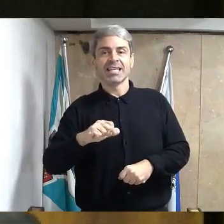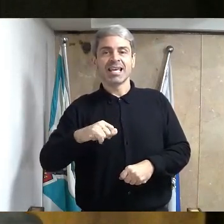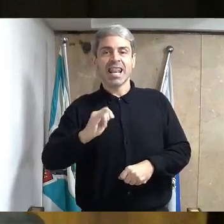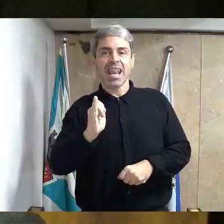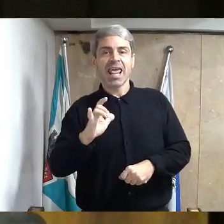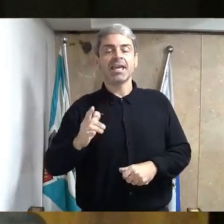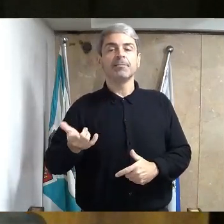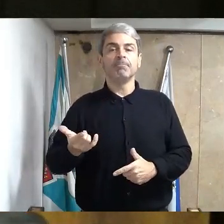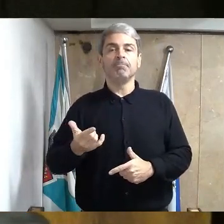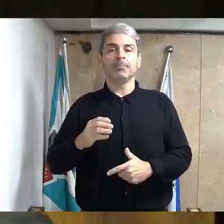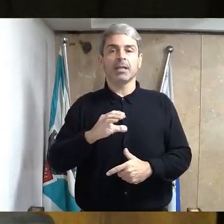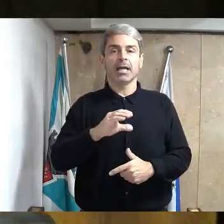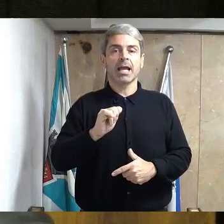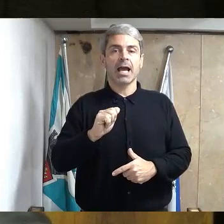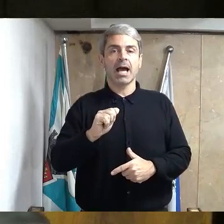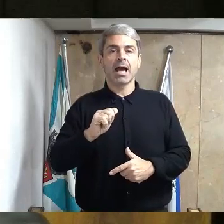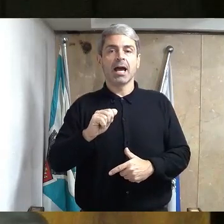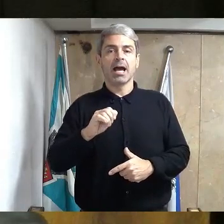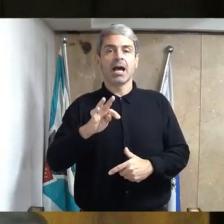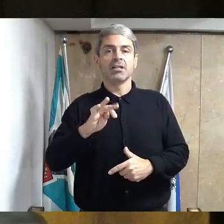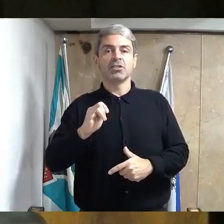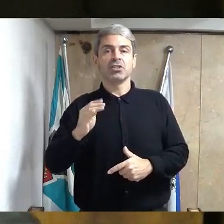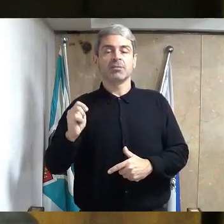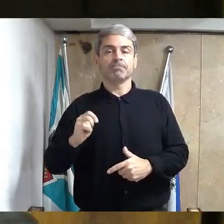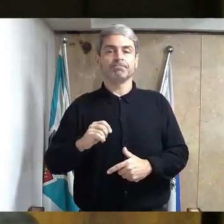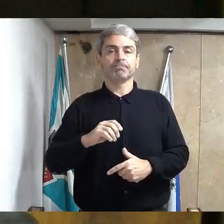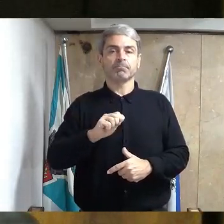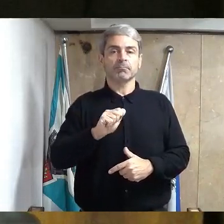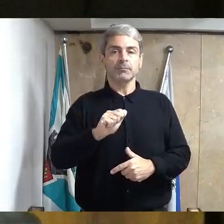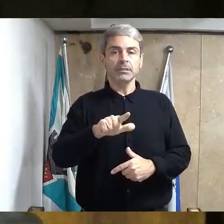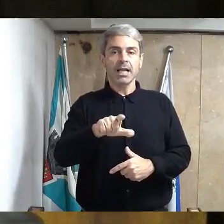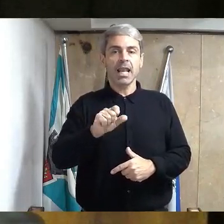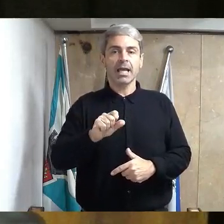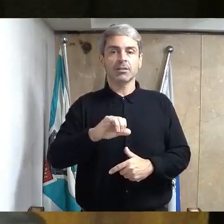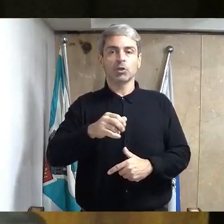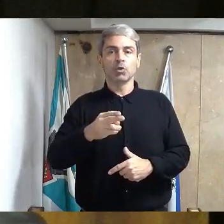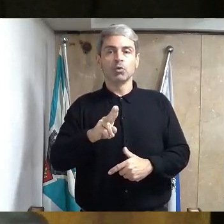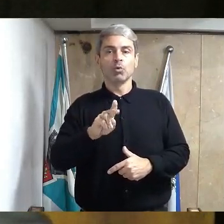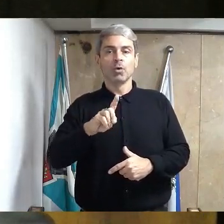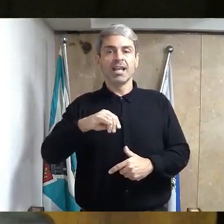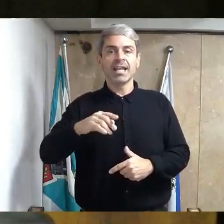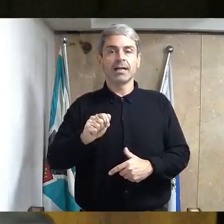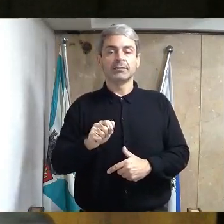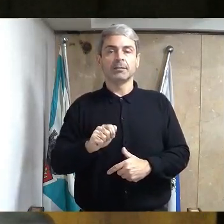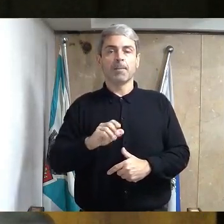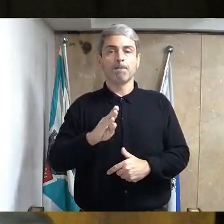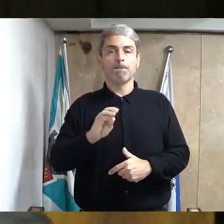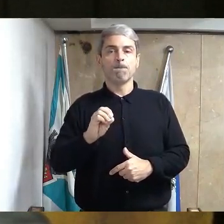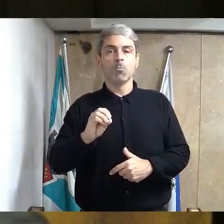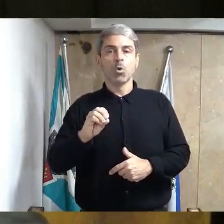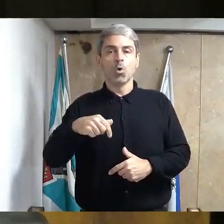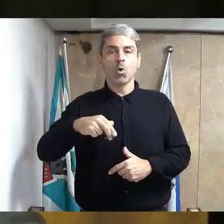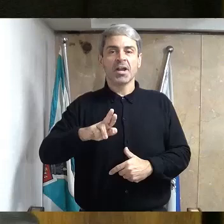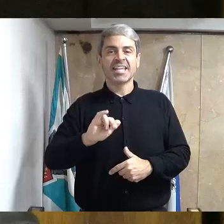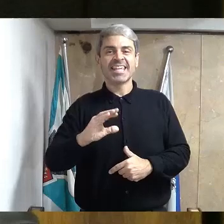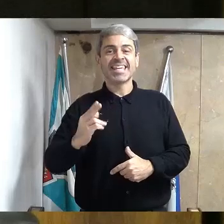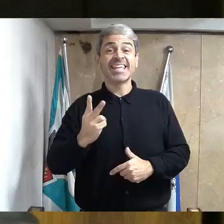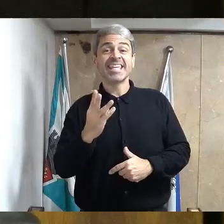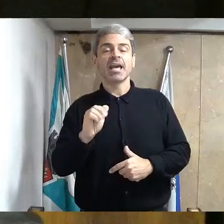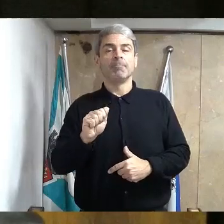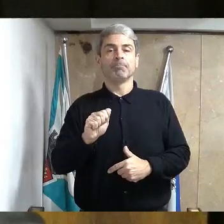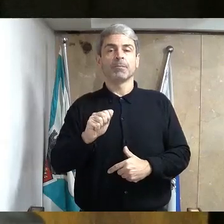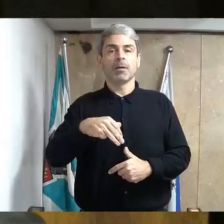Catite. Vereador Alex da Juliana. Vereador Marcos Vinícius Boquinha.